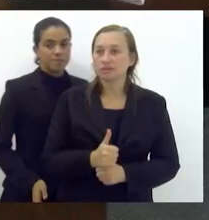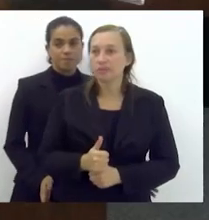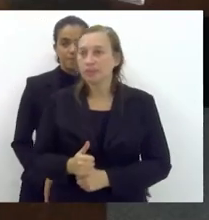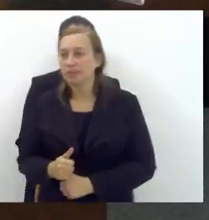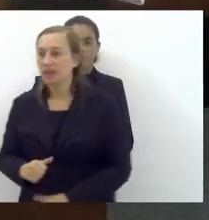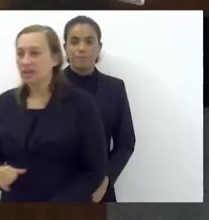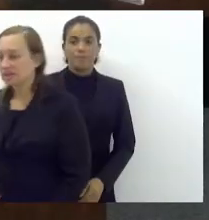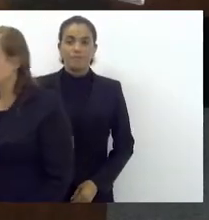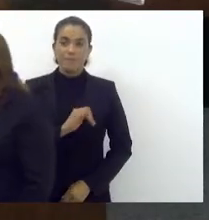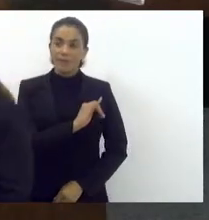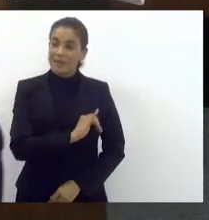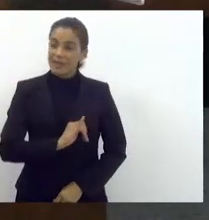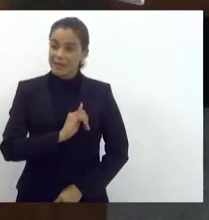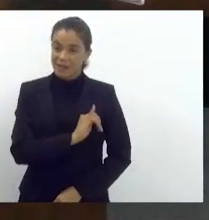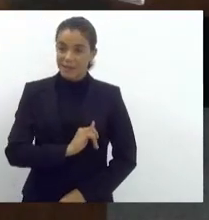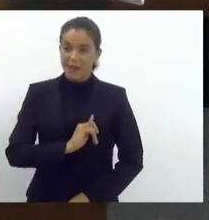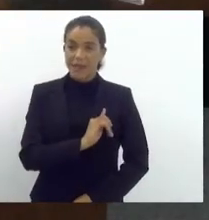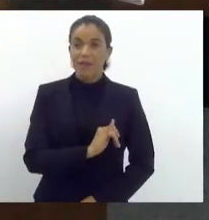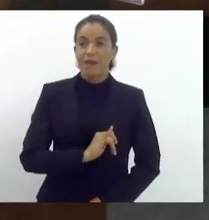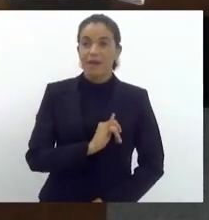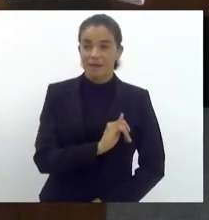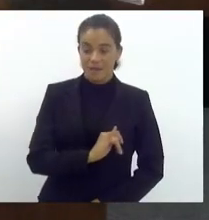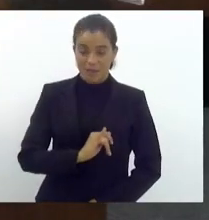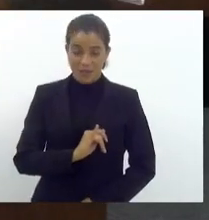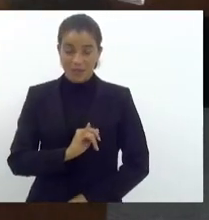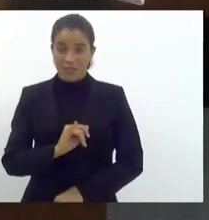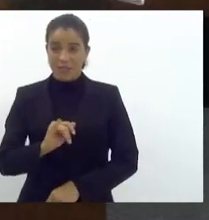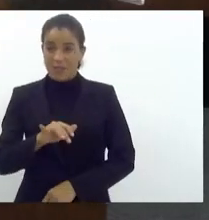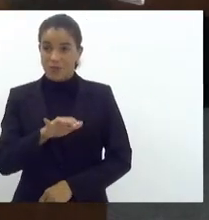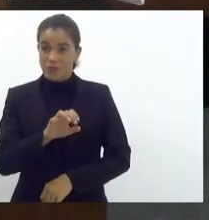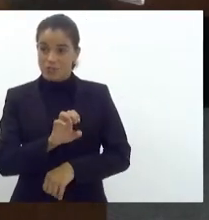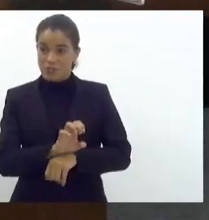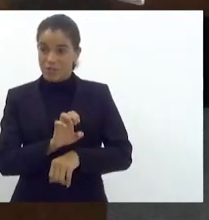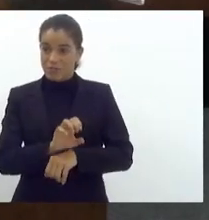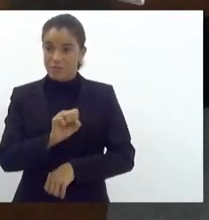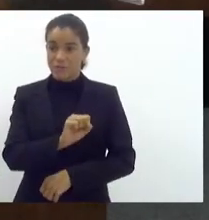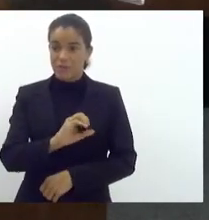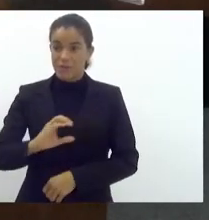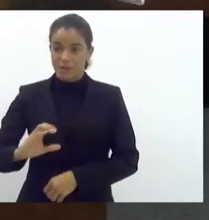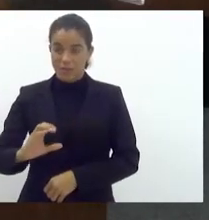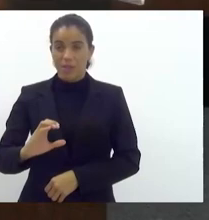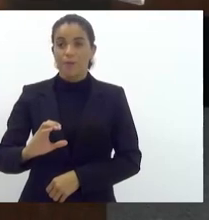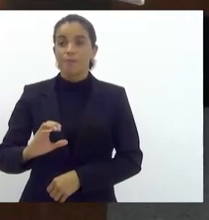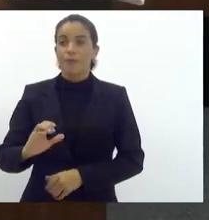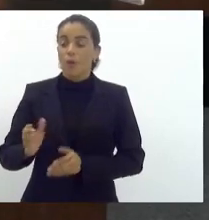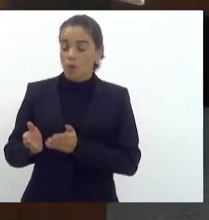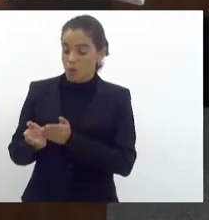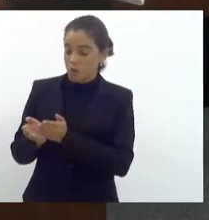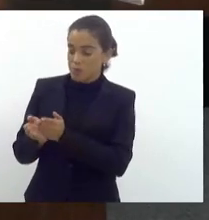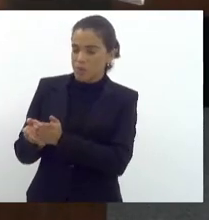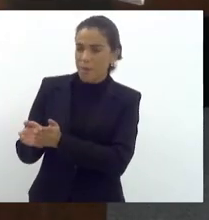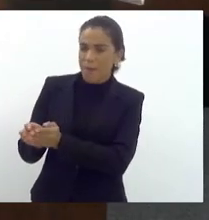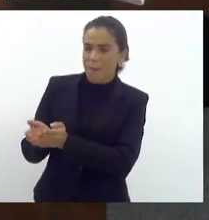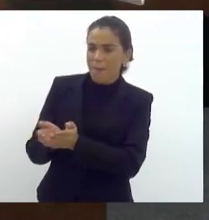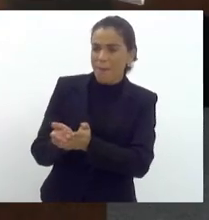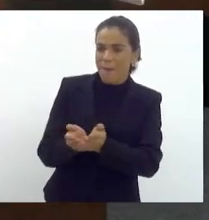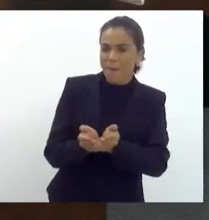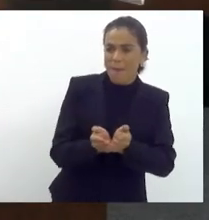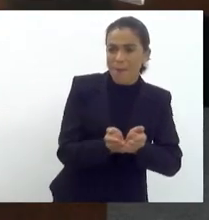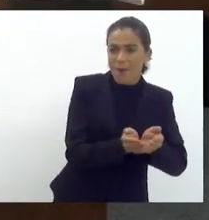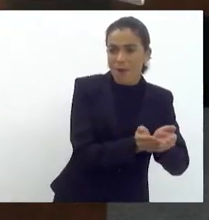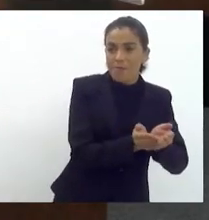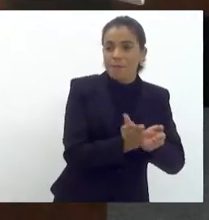Itaguaí Santa na região de no Estado de Santa Catarina Itaguaí os estaleiros localizados lá eles eles pagam